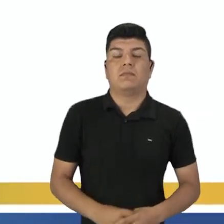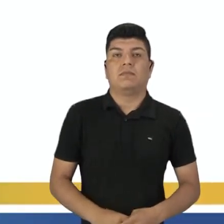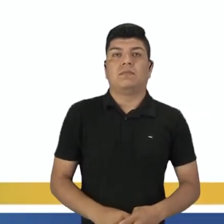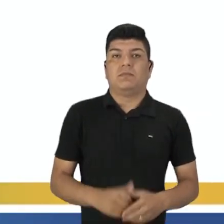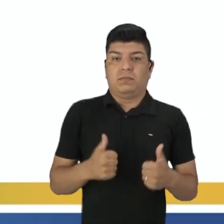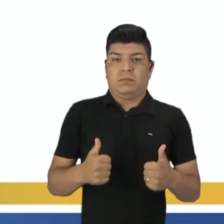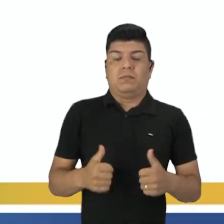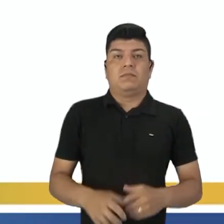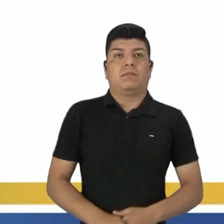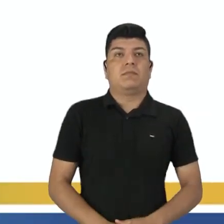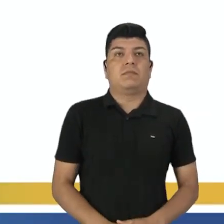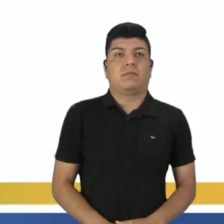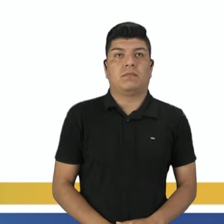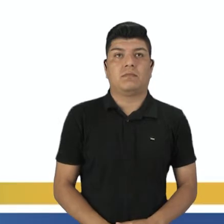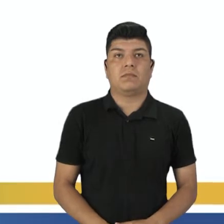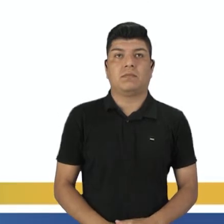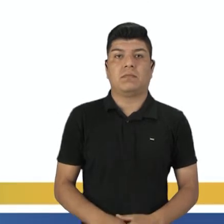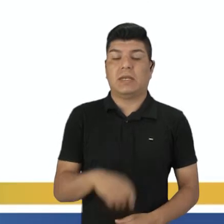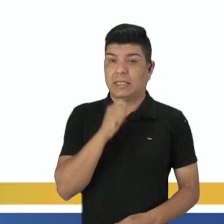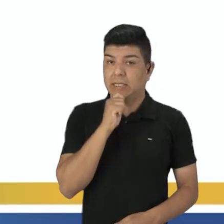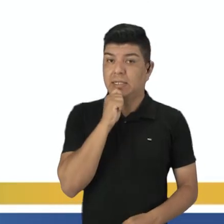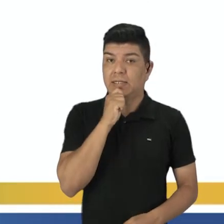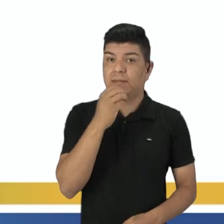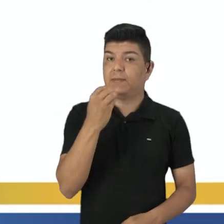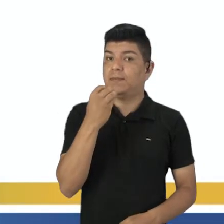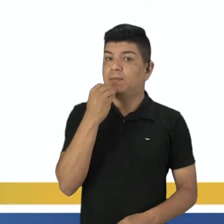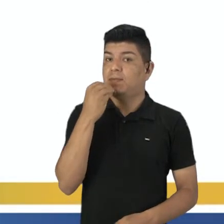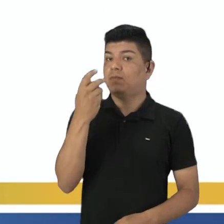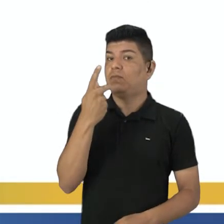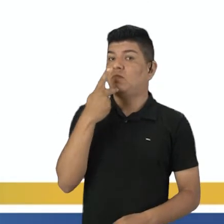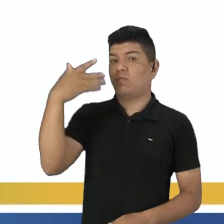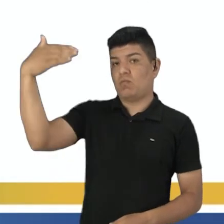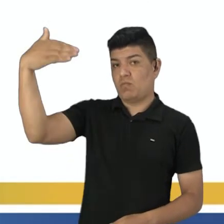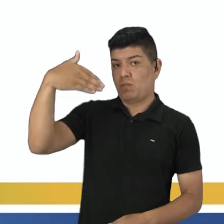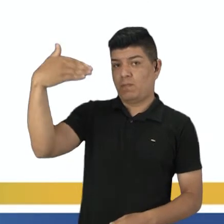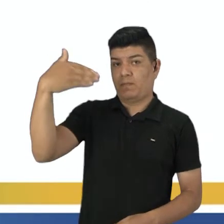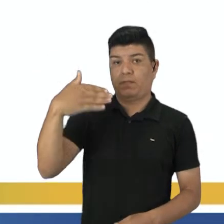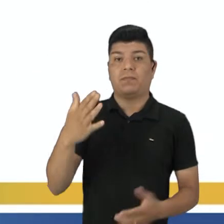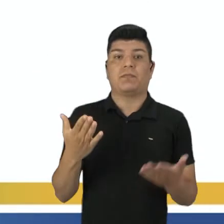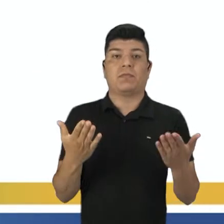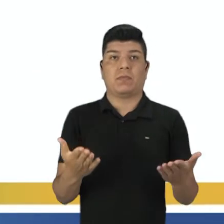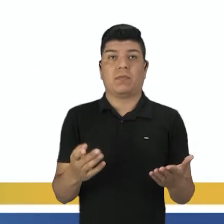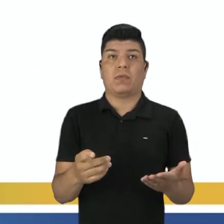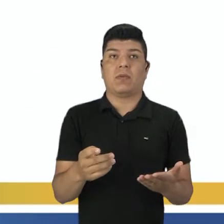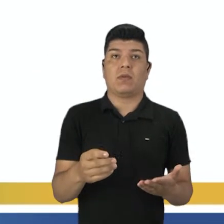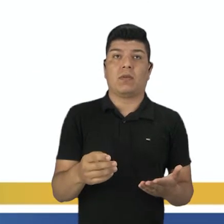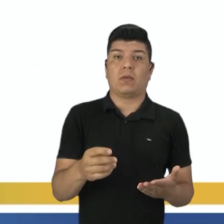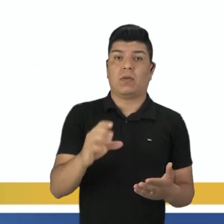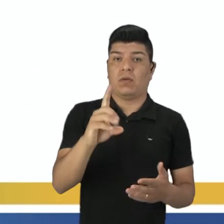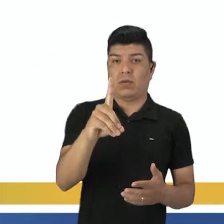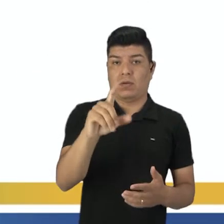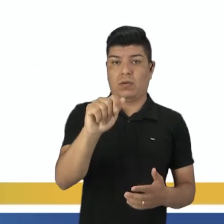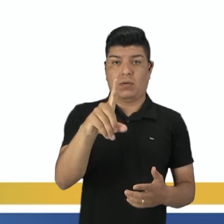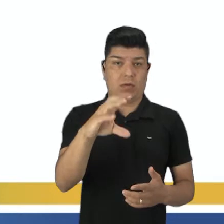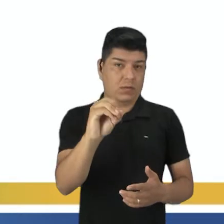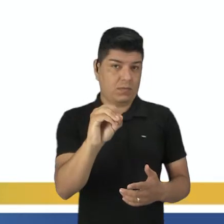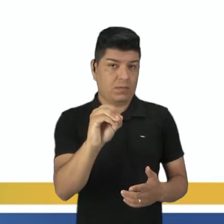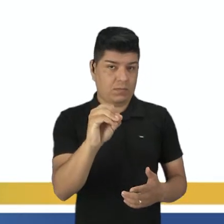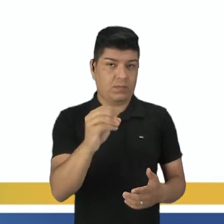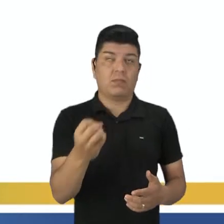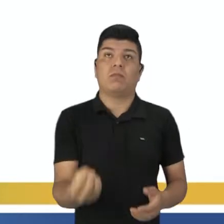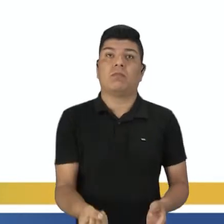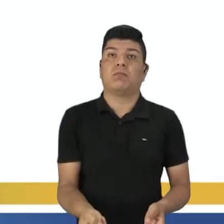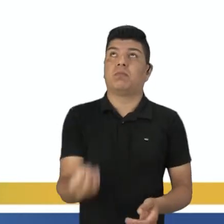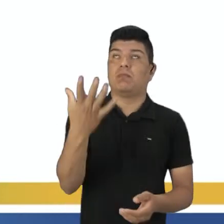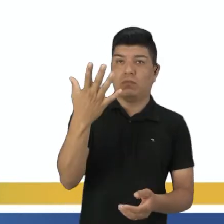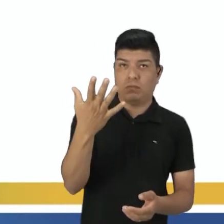Muito bem. Então, falando ainda de probabilidade frequentista, considere o lançamento de dois dados agora, tá? Ambos com